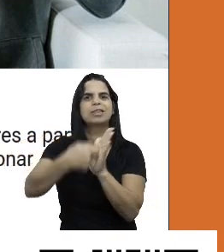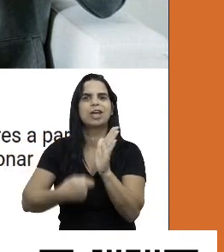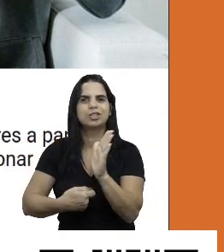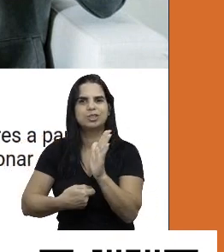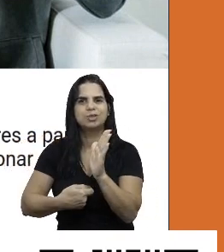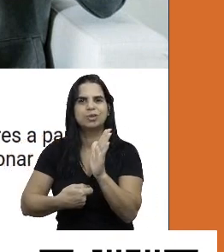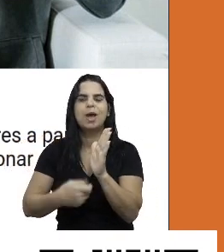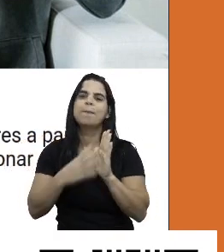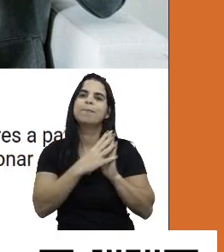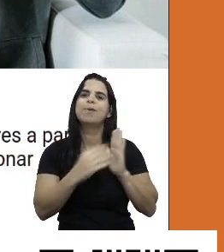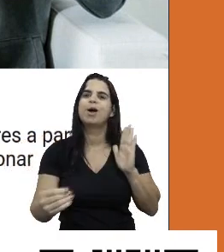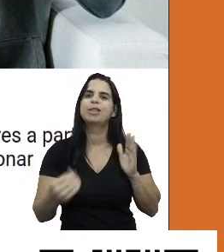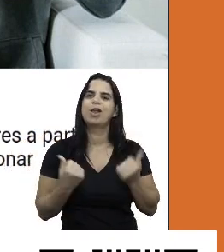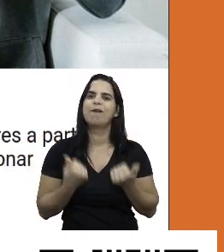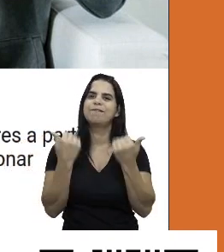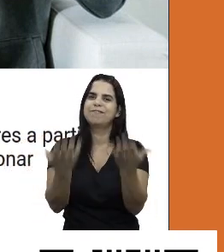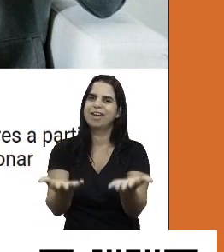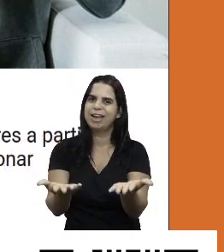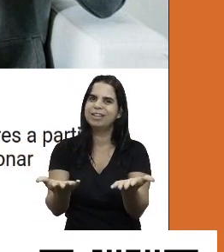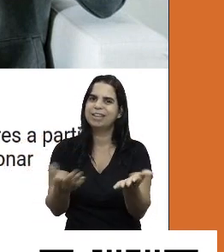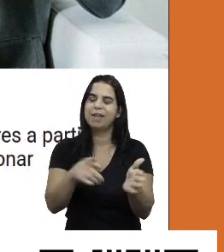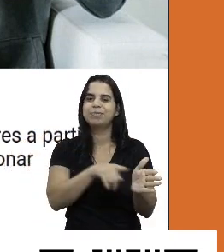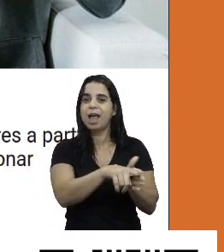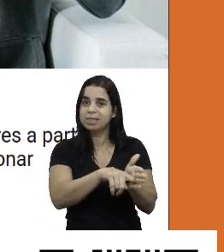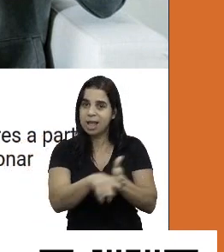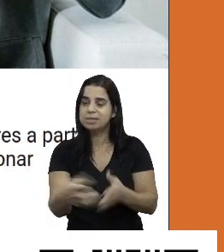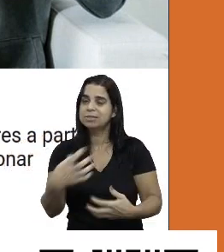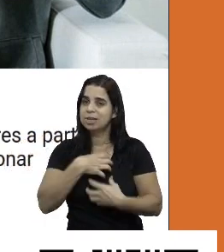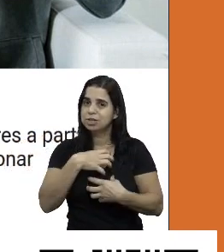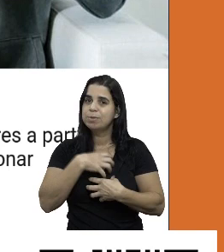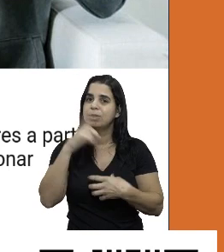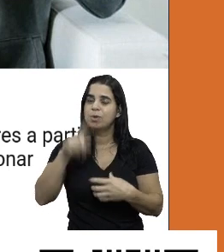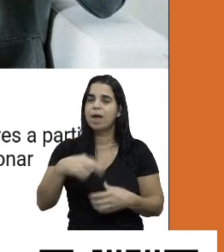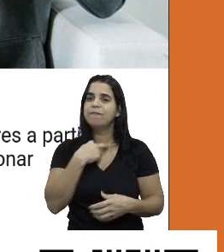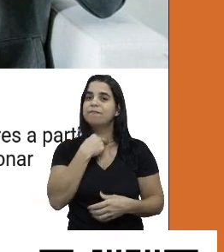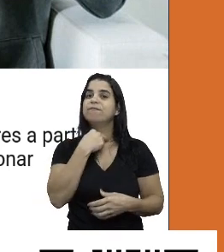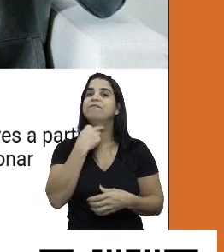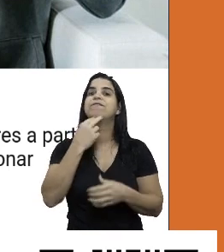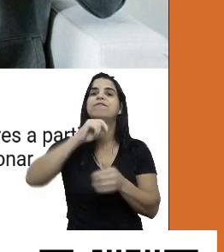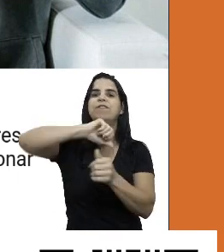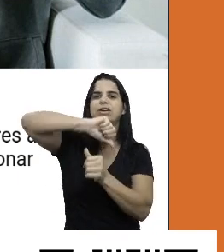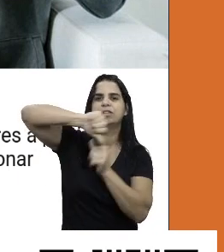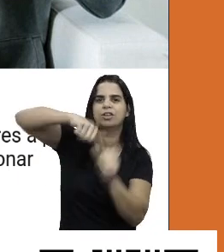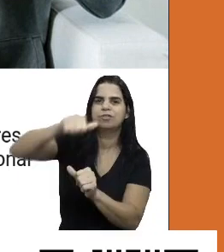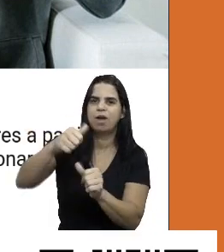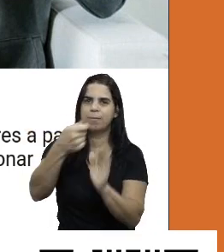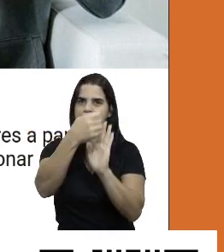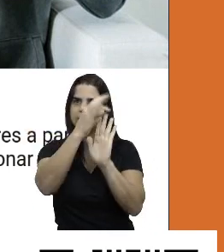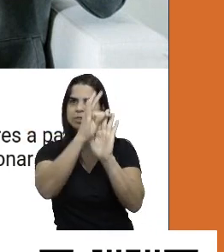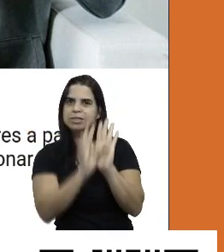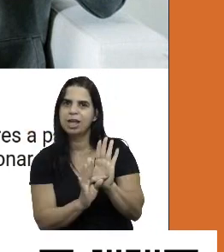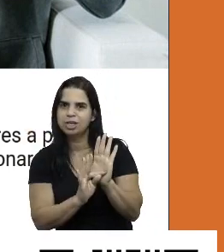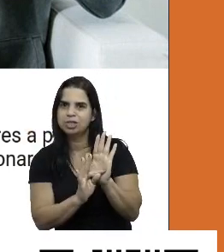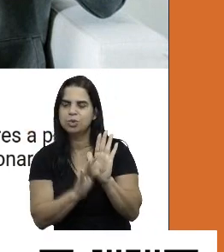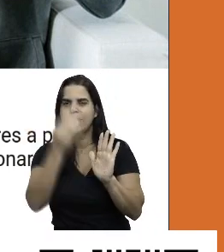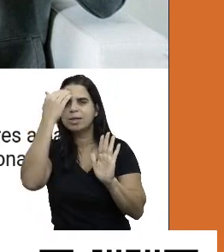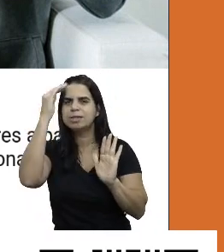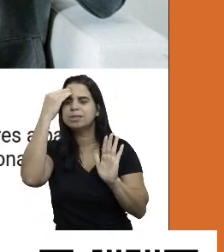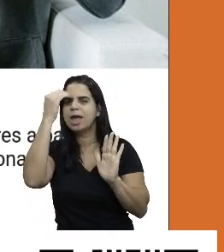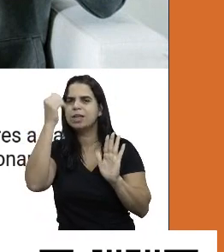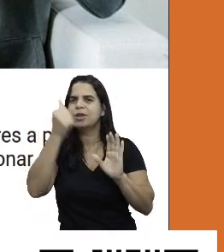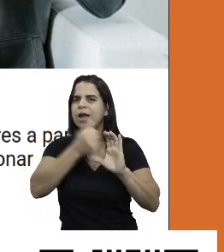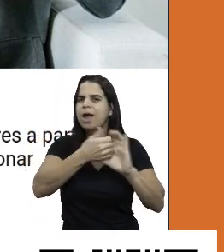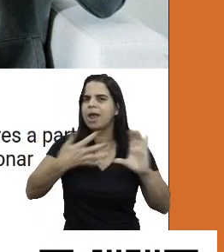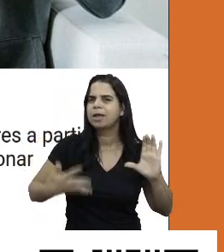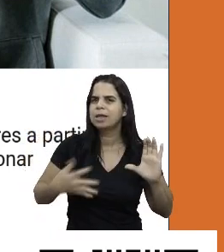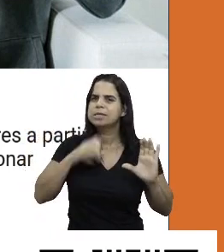aqui a análise de sentimento que ela faz é ela transforma a voz em texto entende a característica do texto Então se é um texto